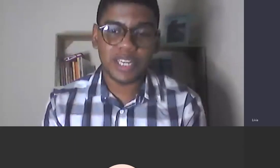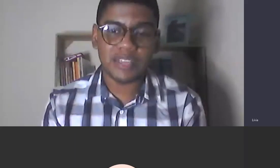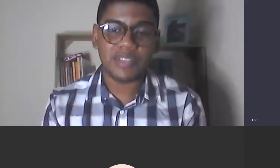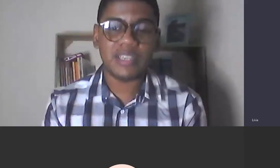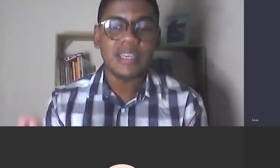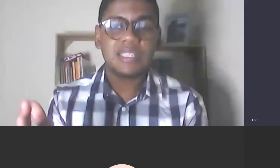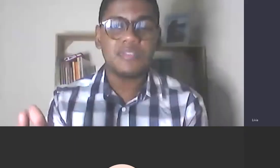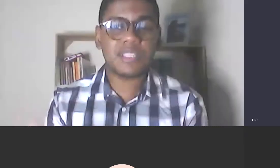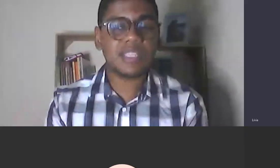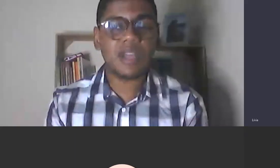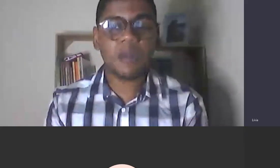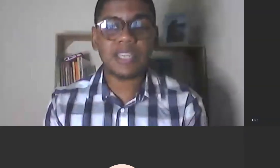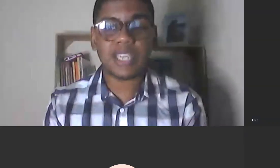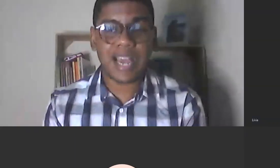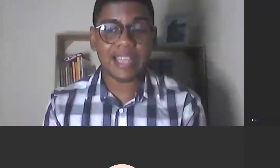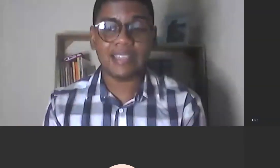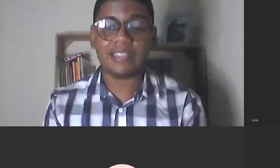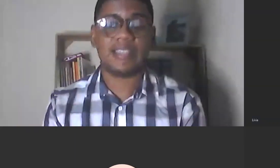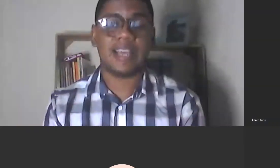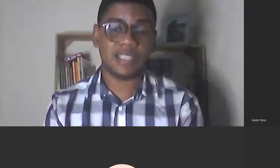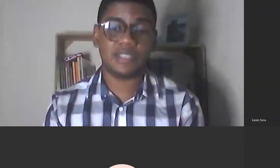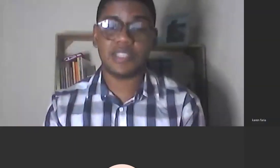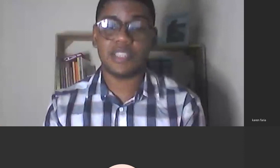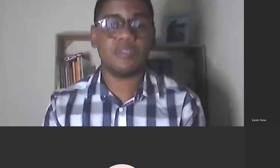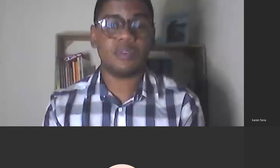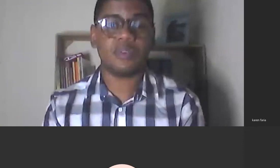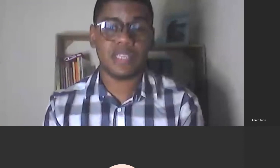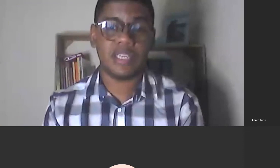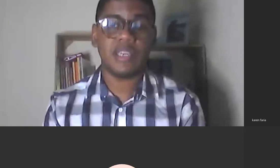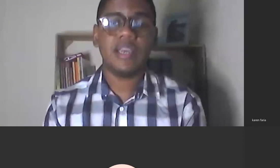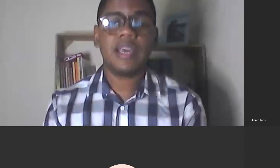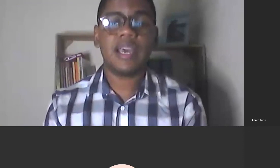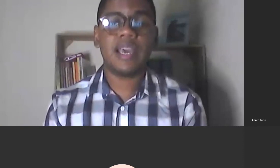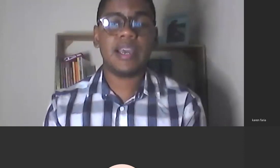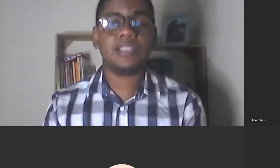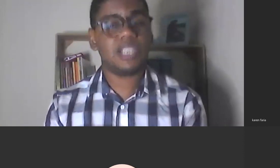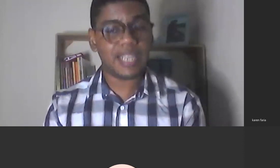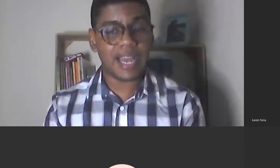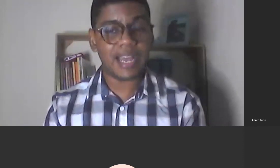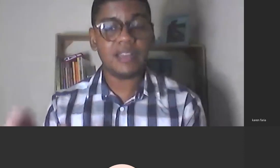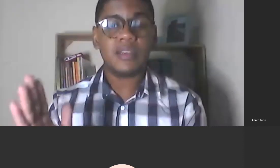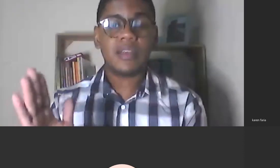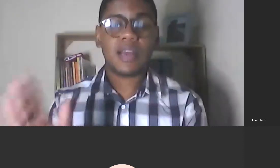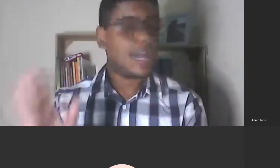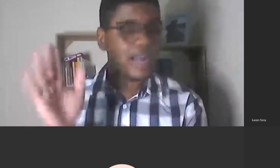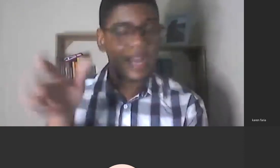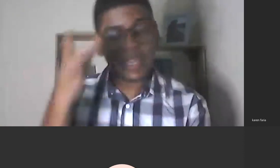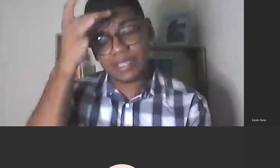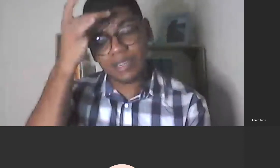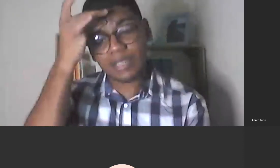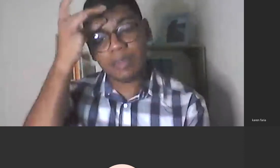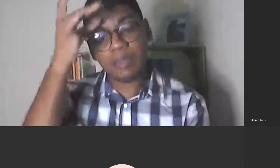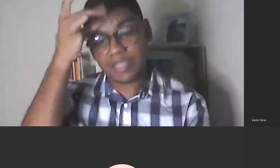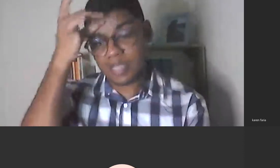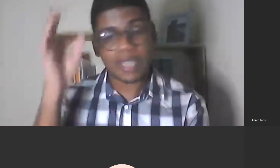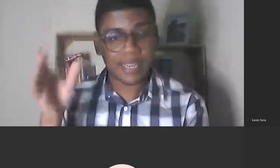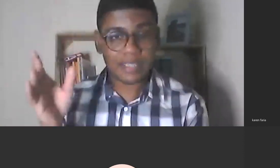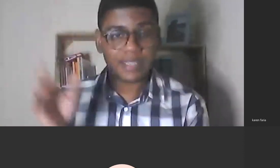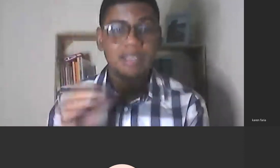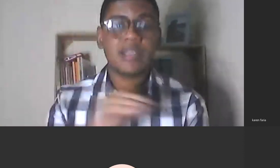Boa noite, Lívia. Se vocês não praticarem esses sinais, gente, vocês não vão conseguir chegar à aquisição